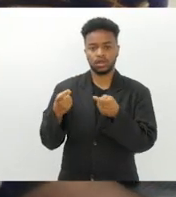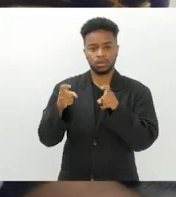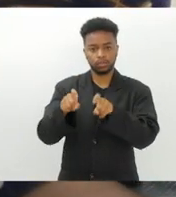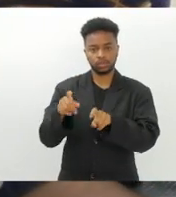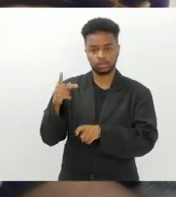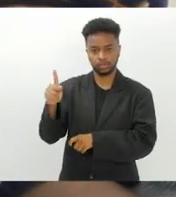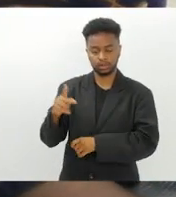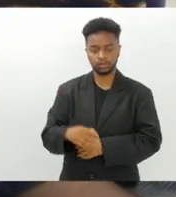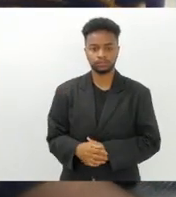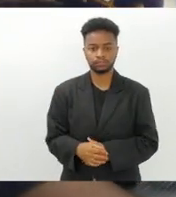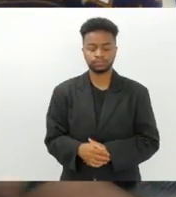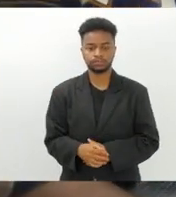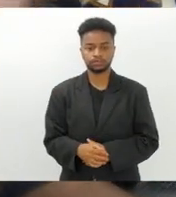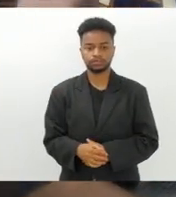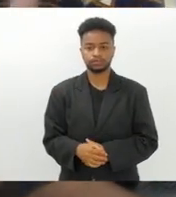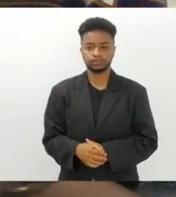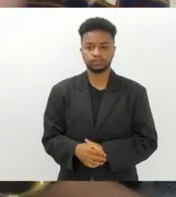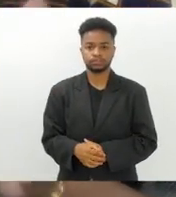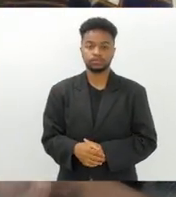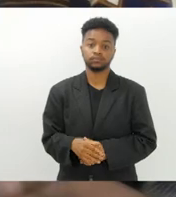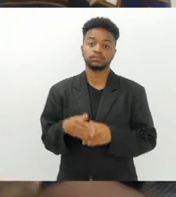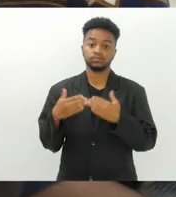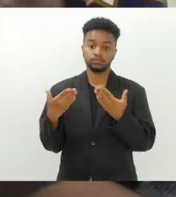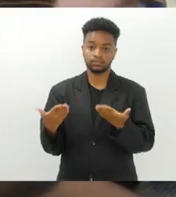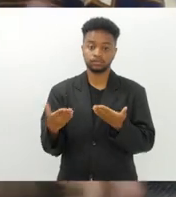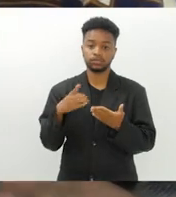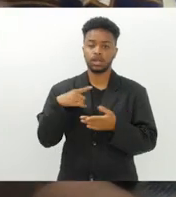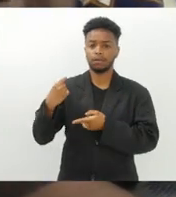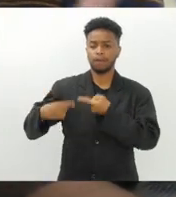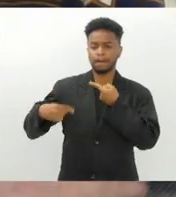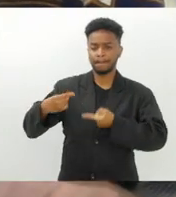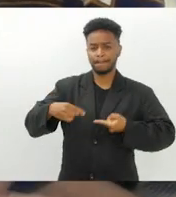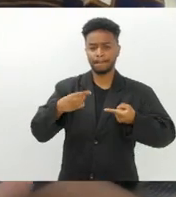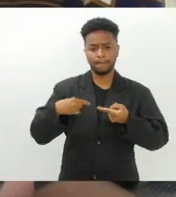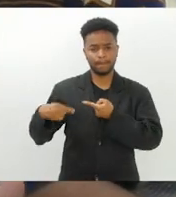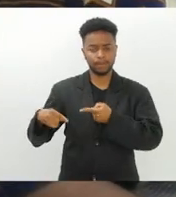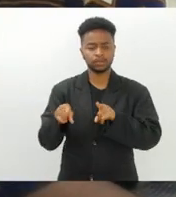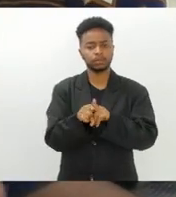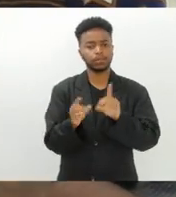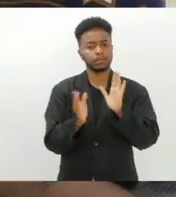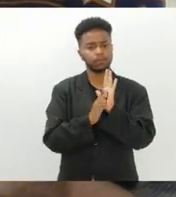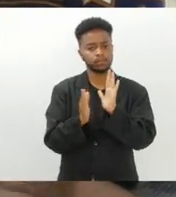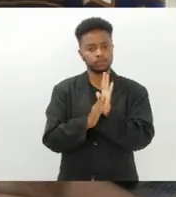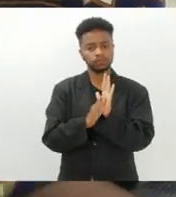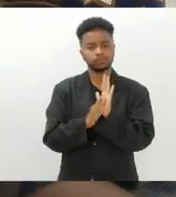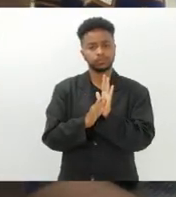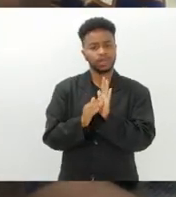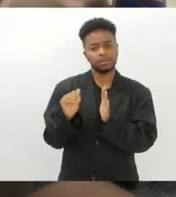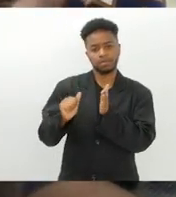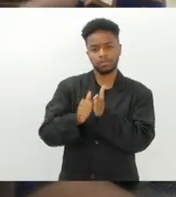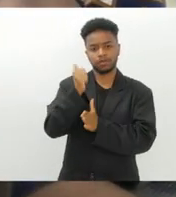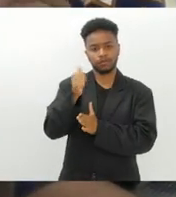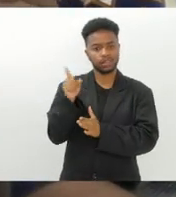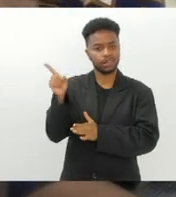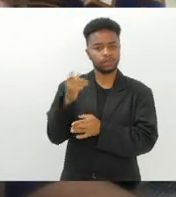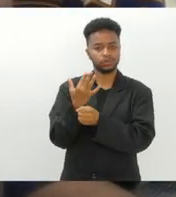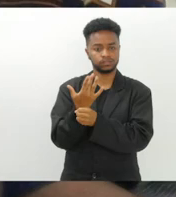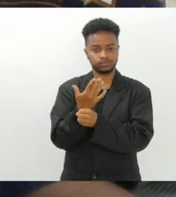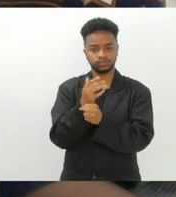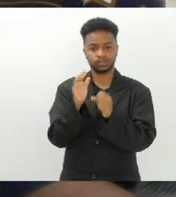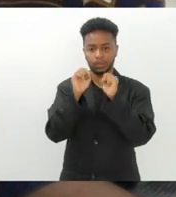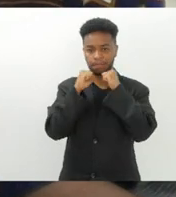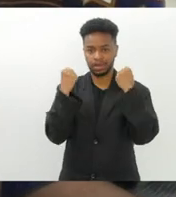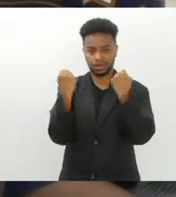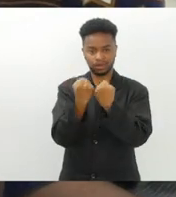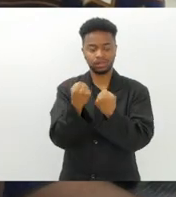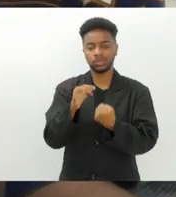E dentro das discussões, de tudo aquilo que foi discutido e proposto lá no primeiro dia, na UERJ Maracanã, né, porque a